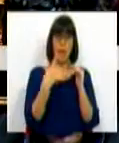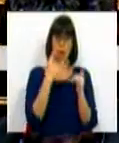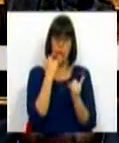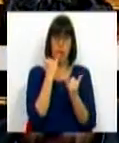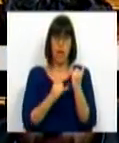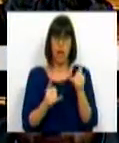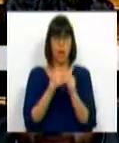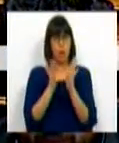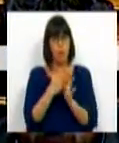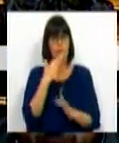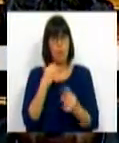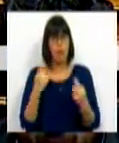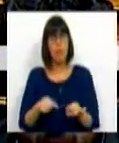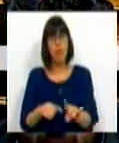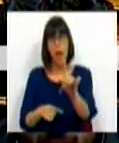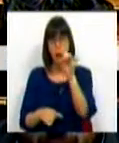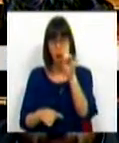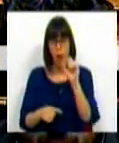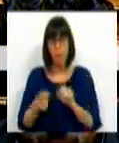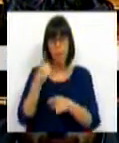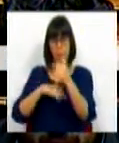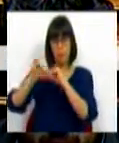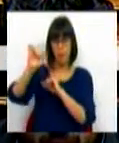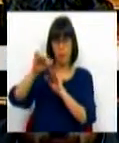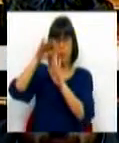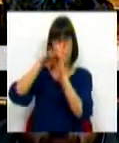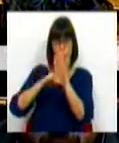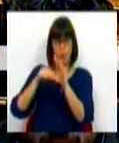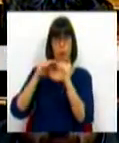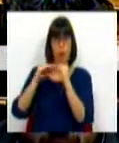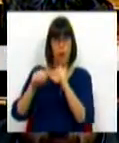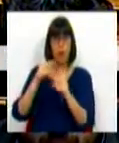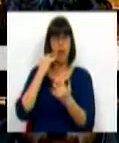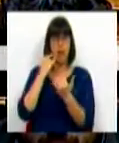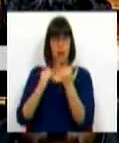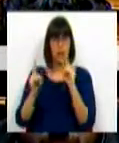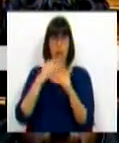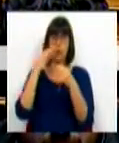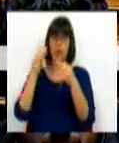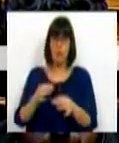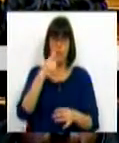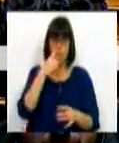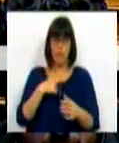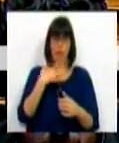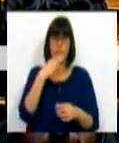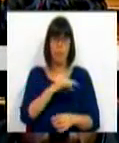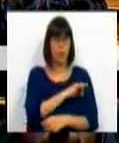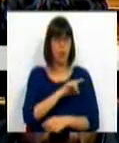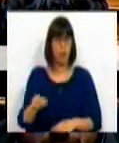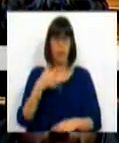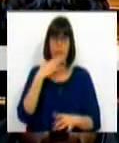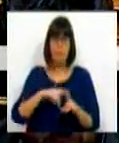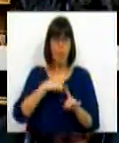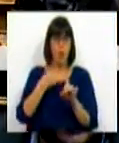riscos, como os têm todos, mas há uma coisa que os vossos programas de estabilidade têm e não são riscos, são certezas, porque falharam todos. Todos os